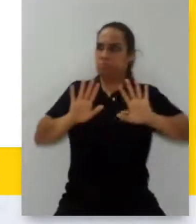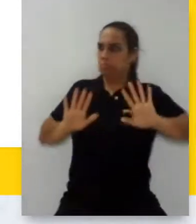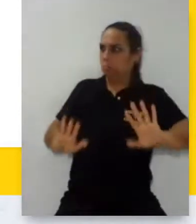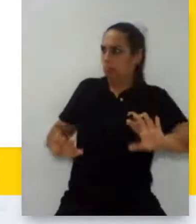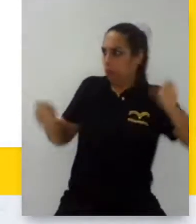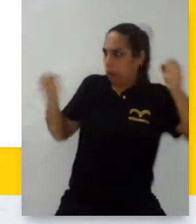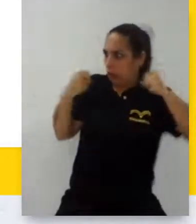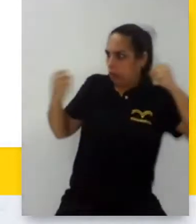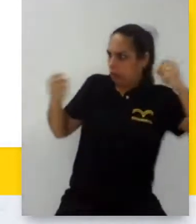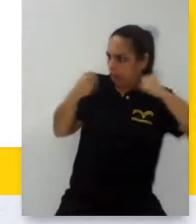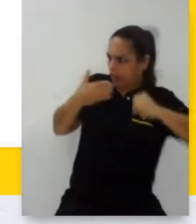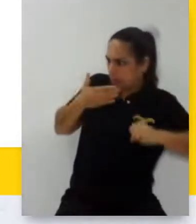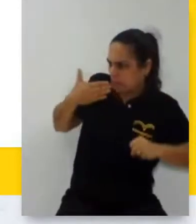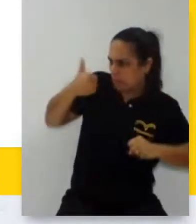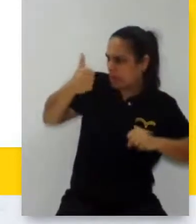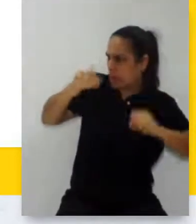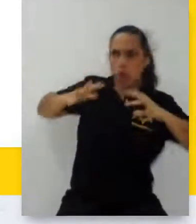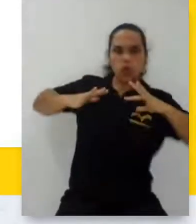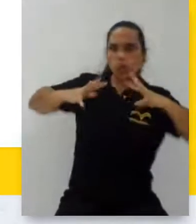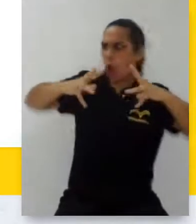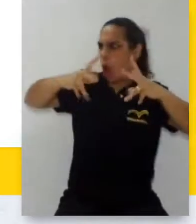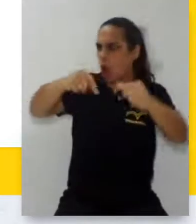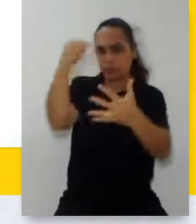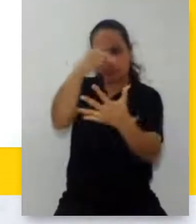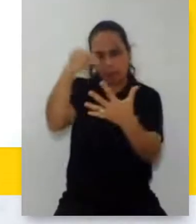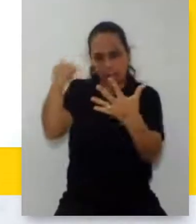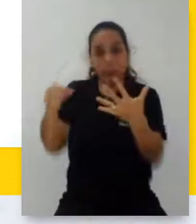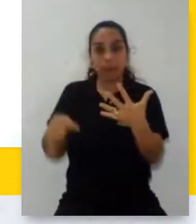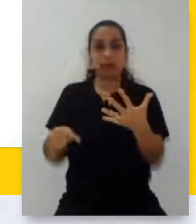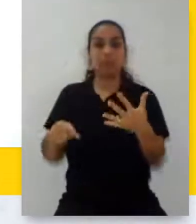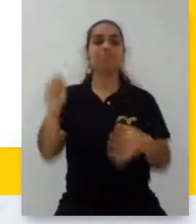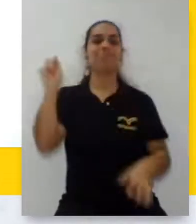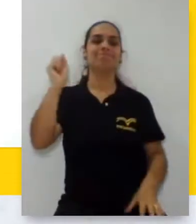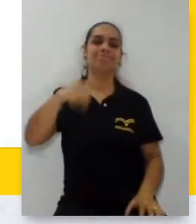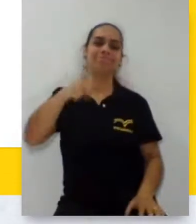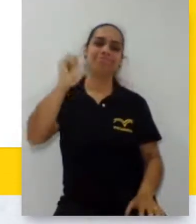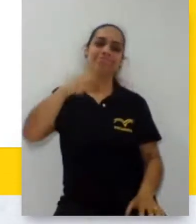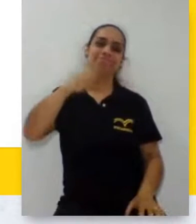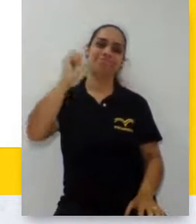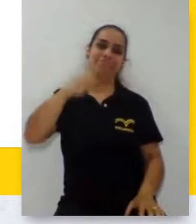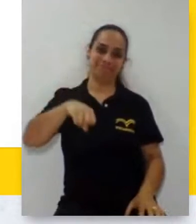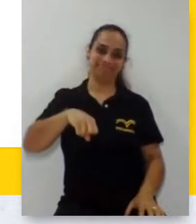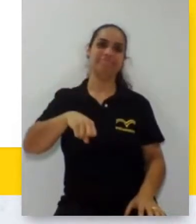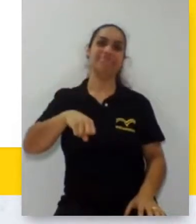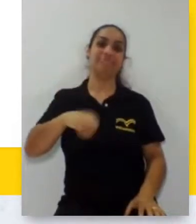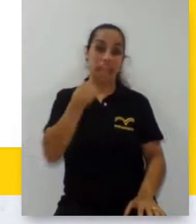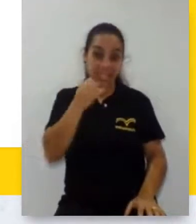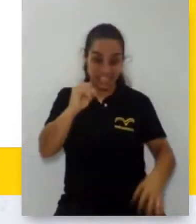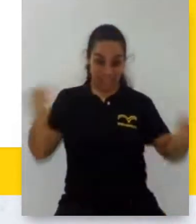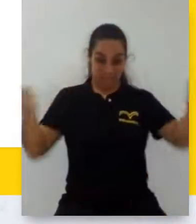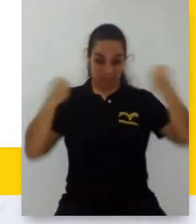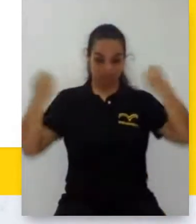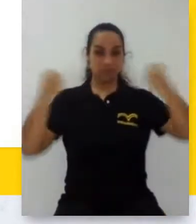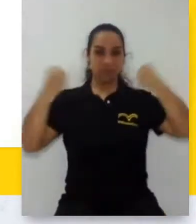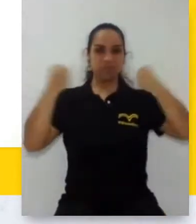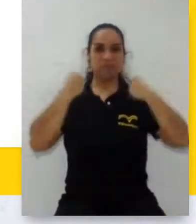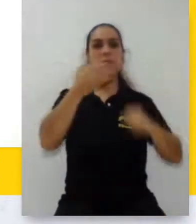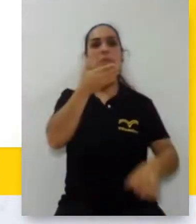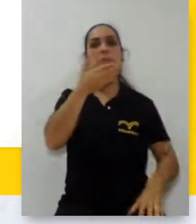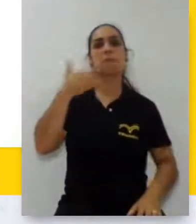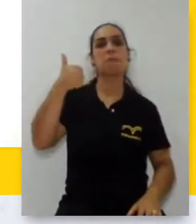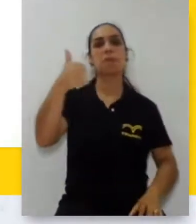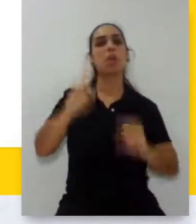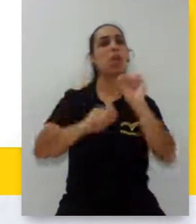É comprovado cientificamente que nós temos melhoras em todas as áreas da nossa vida. Vai melhorar minha capacidade no trabalho? Melhora a tua capacidade de